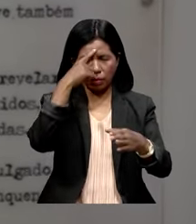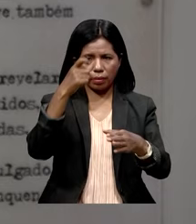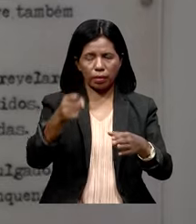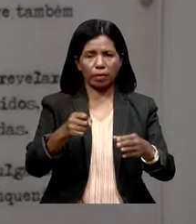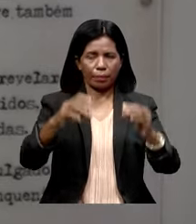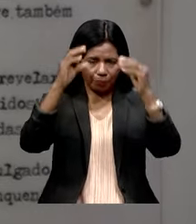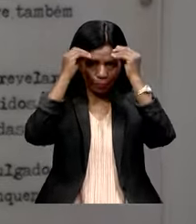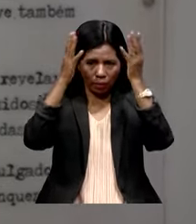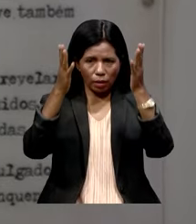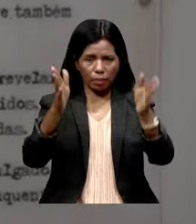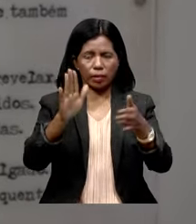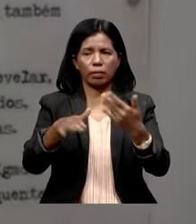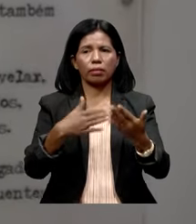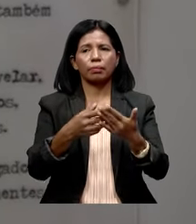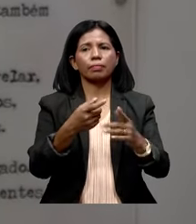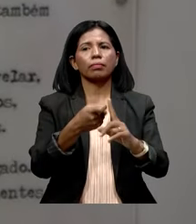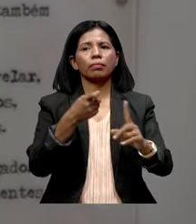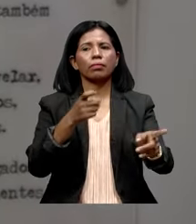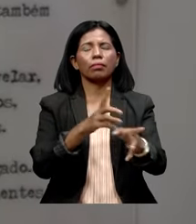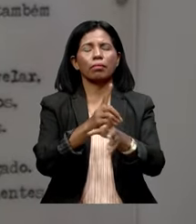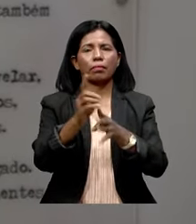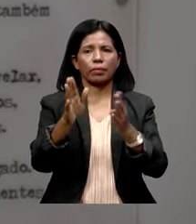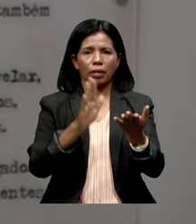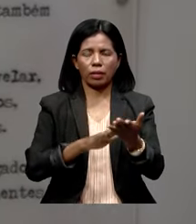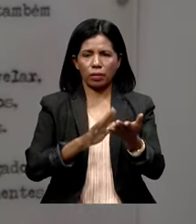professor russo diretor de escolas